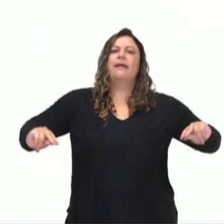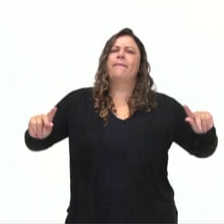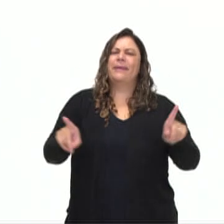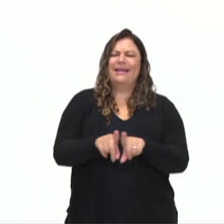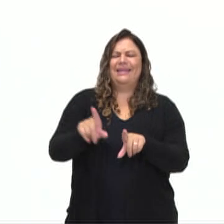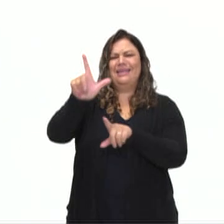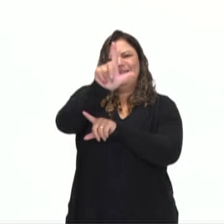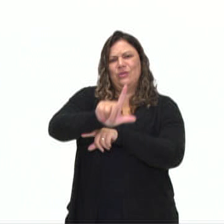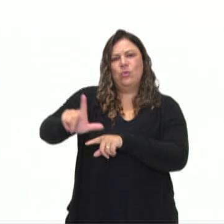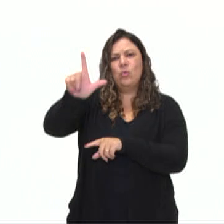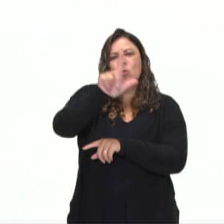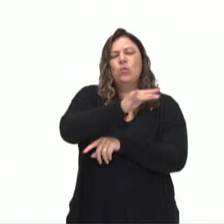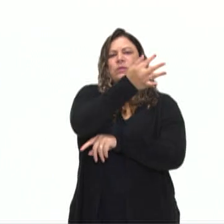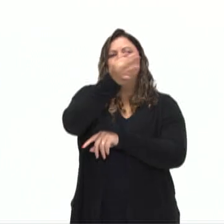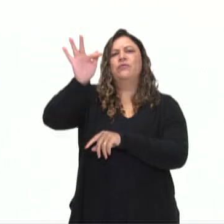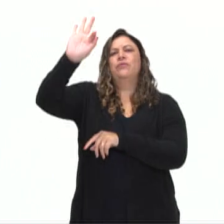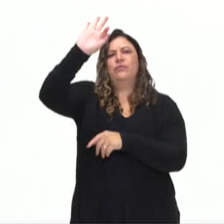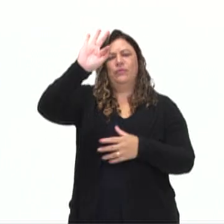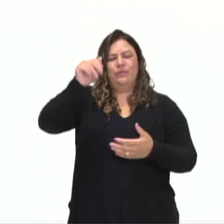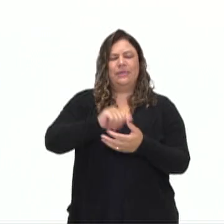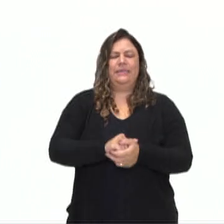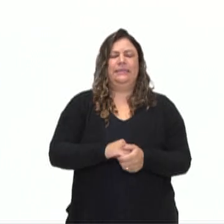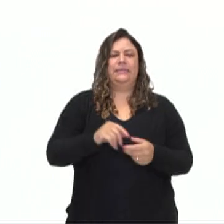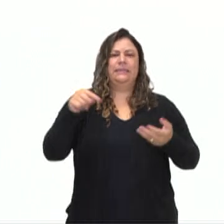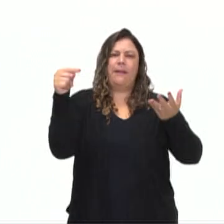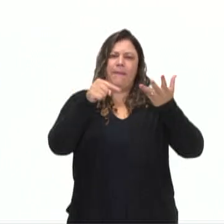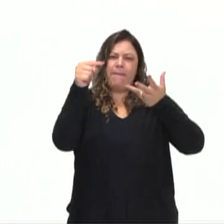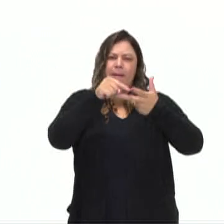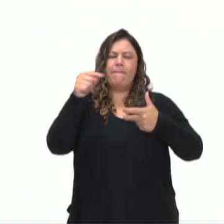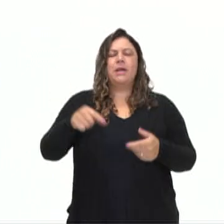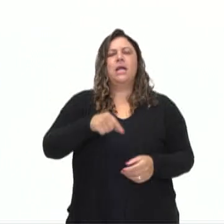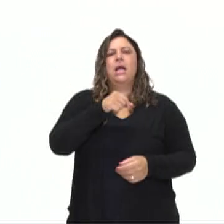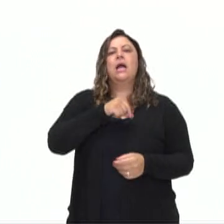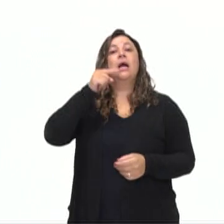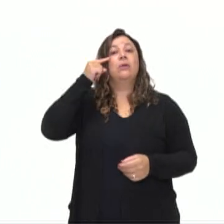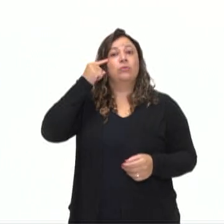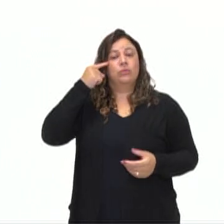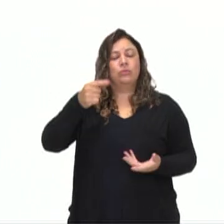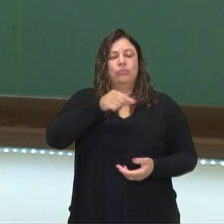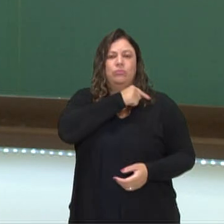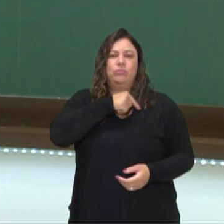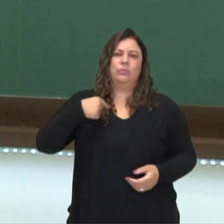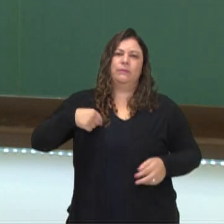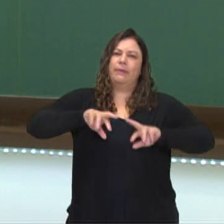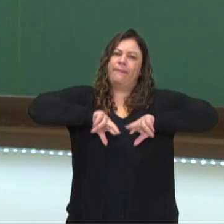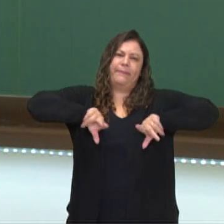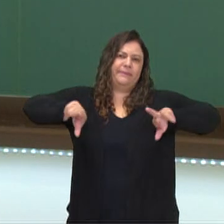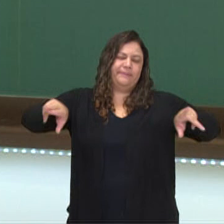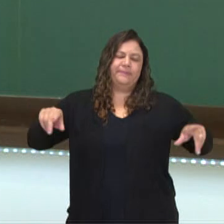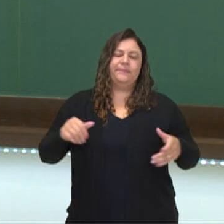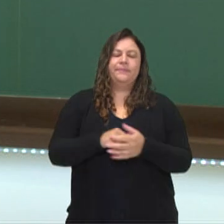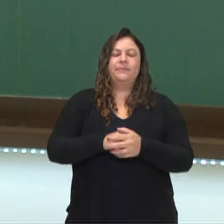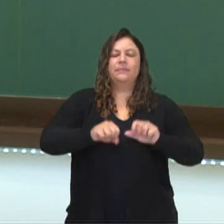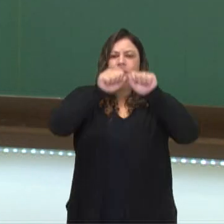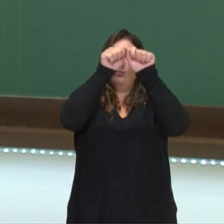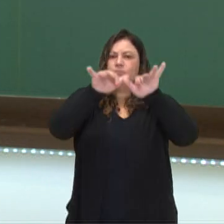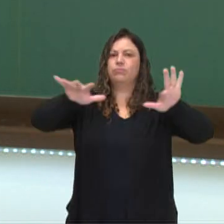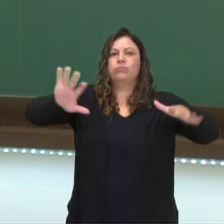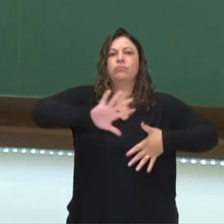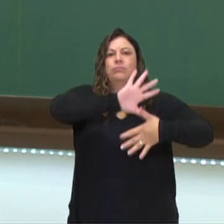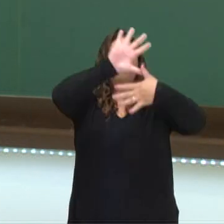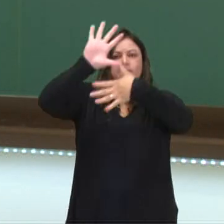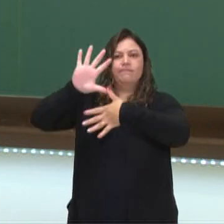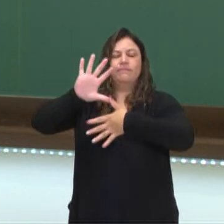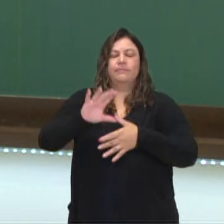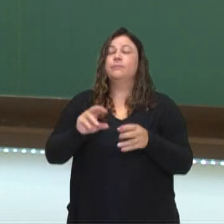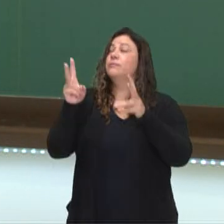Madrid, no continente europeu, Xangai, Tóquio, no Japão, e outras bolsas de valores que estão espalhadas aí pelo mundo.